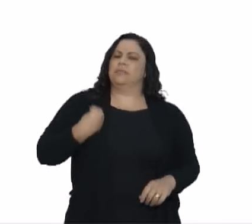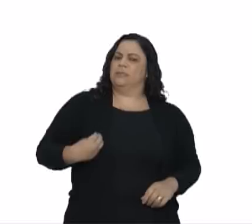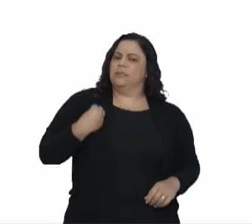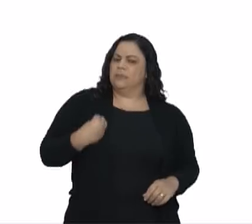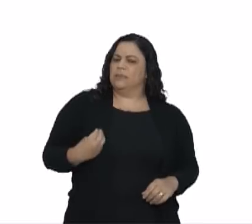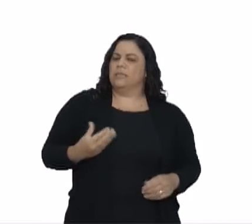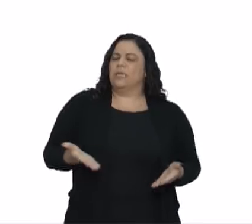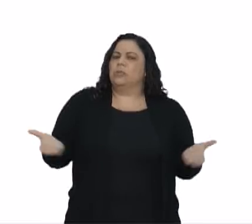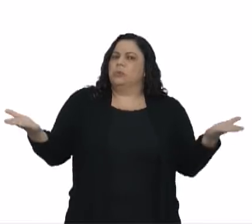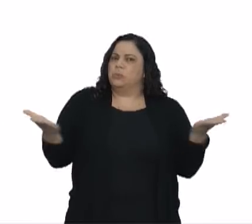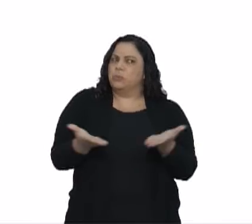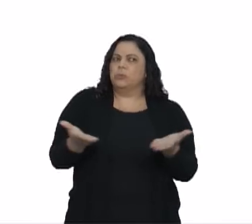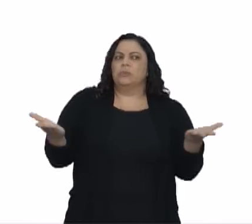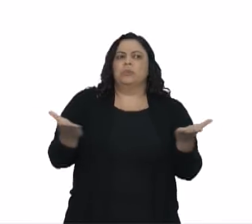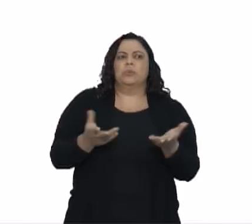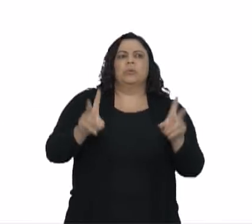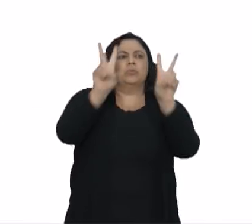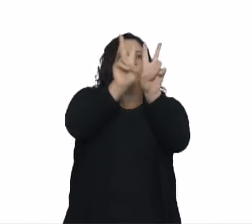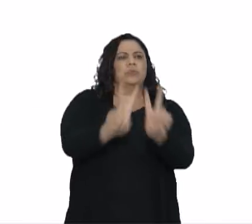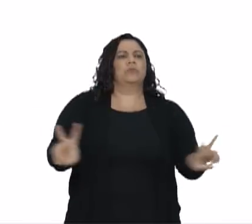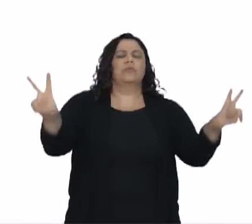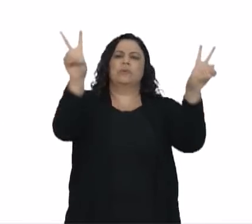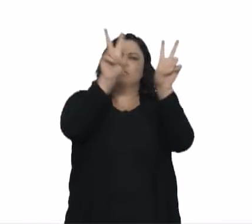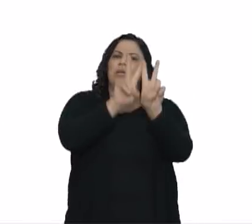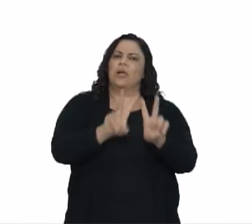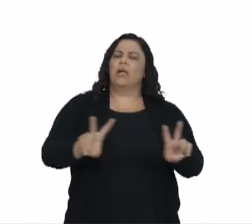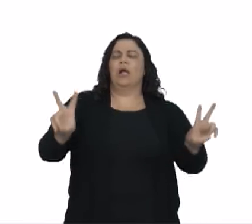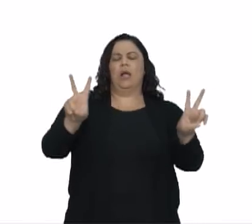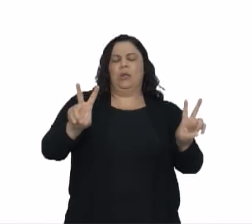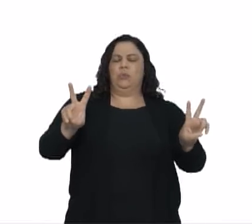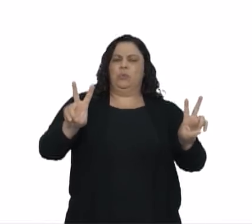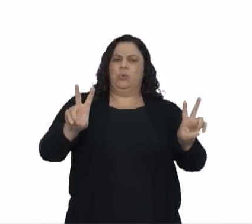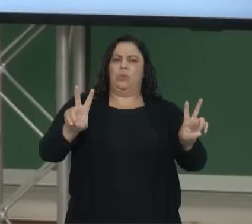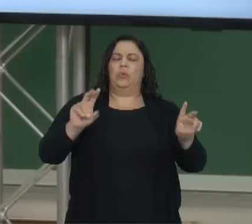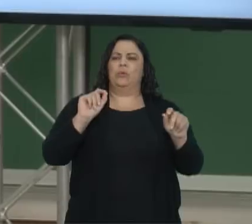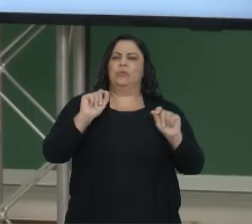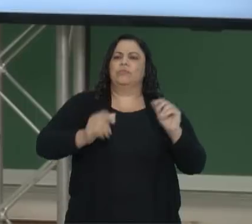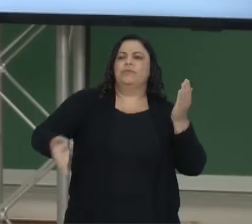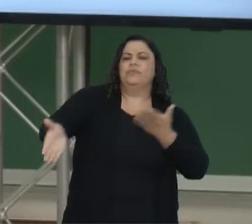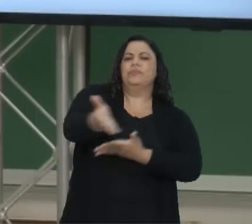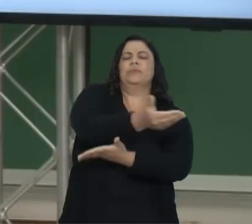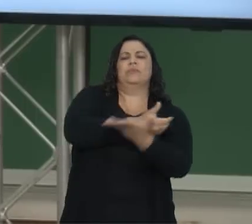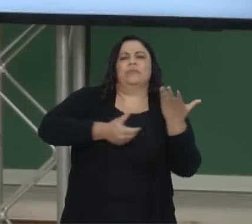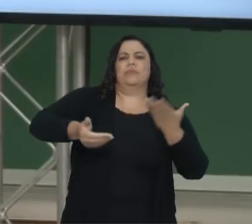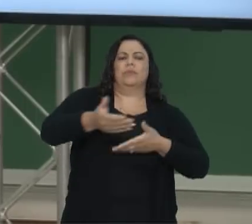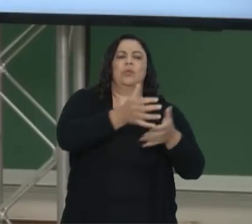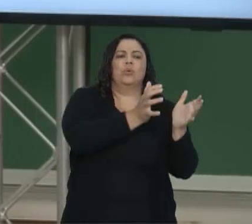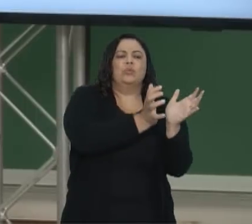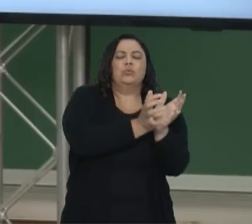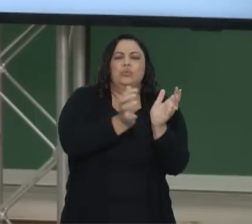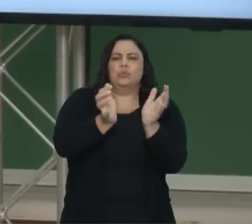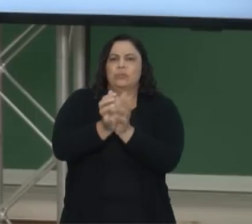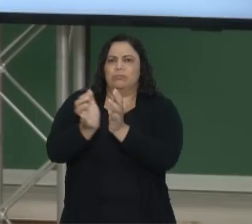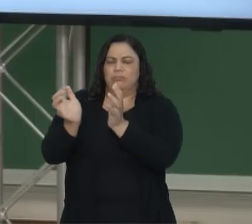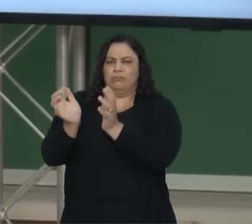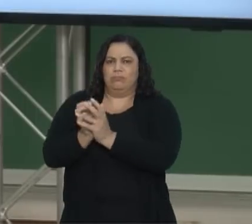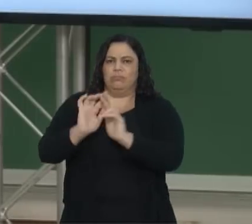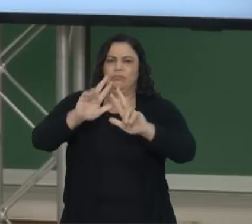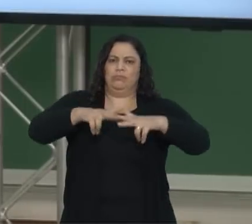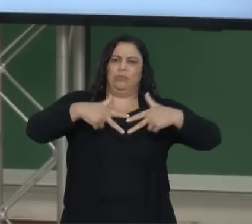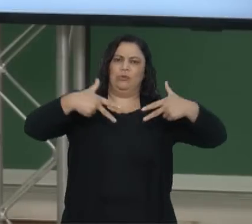população brasileira e valorizar as contribuições deste grupo étnico específico que vamos trabalhar ou dos grupos étnicos